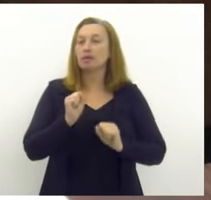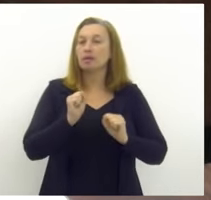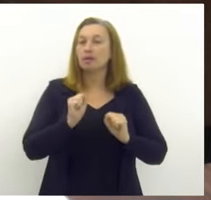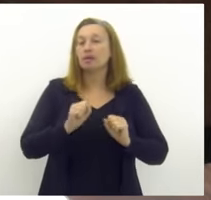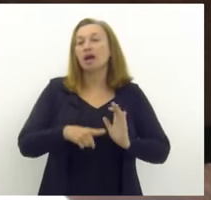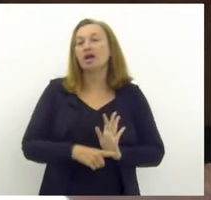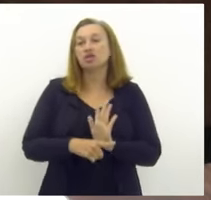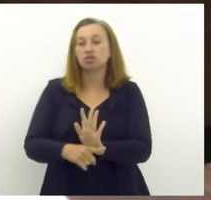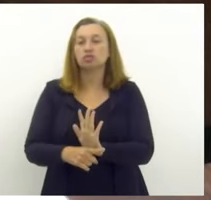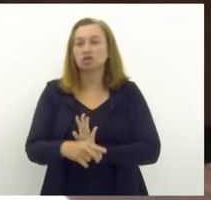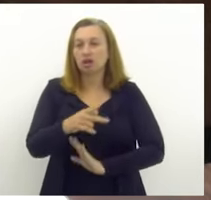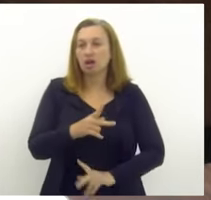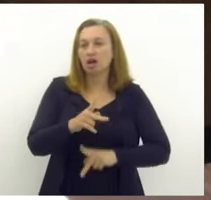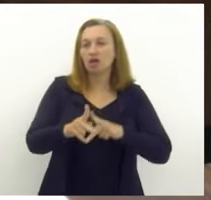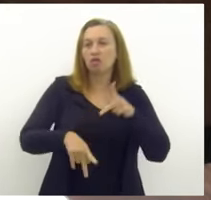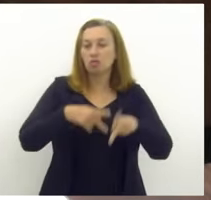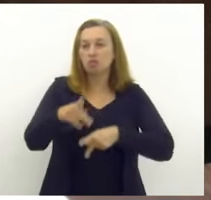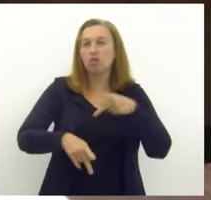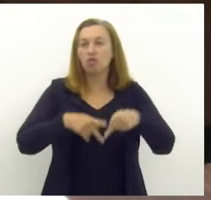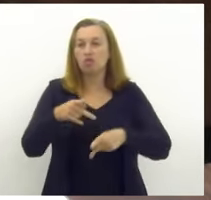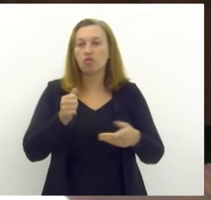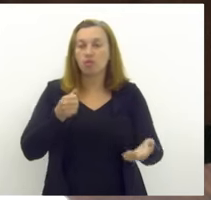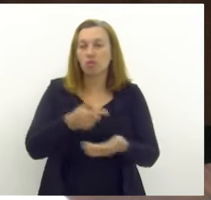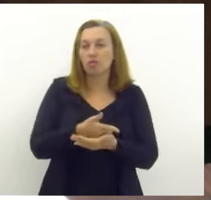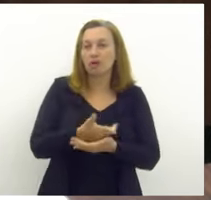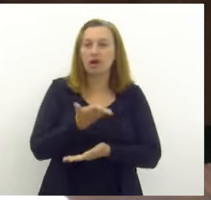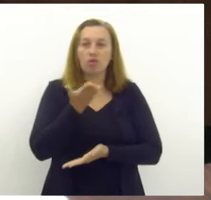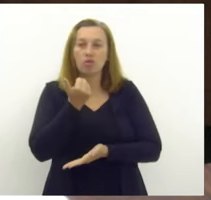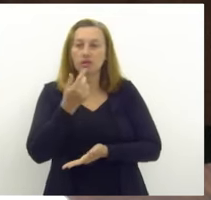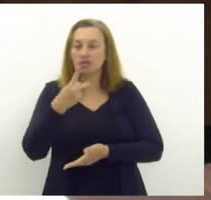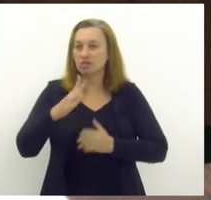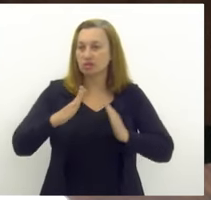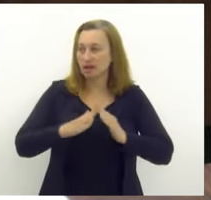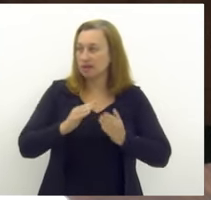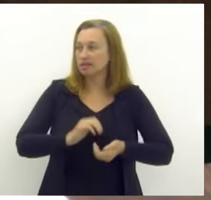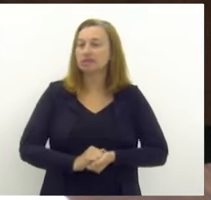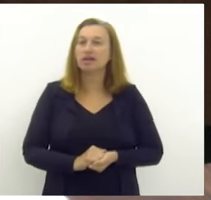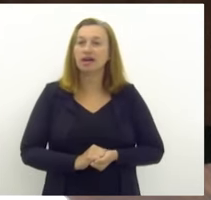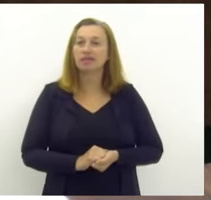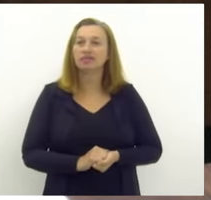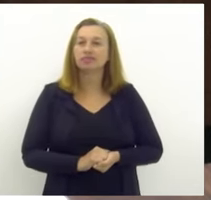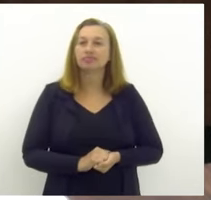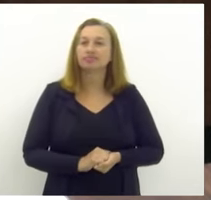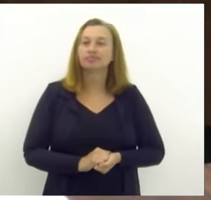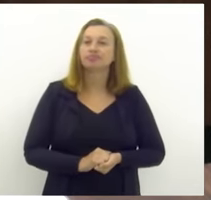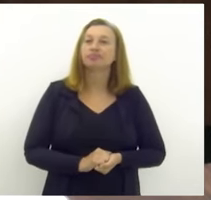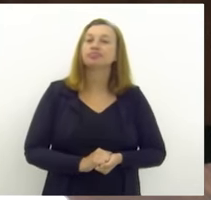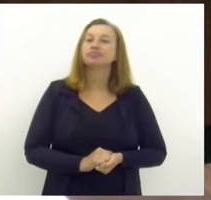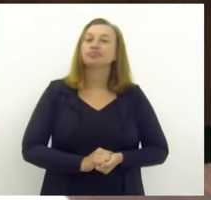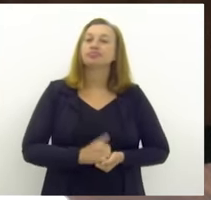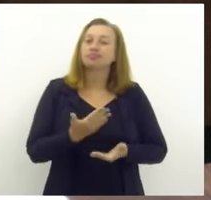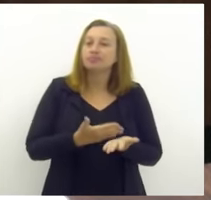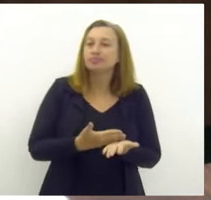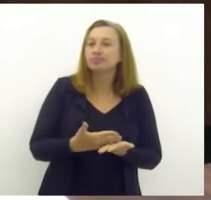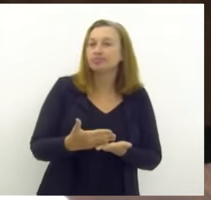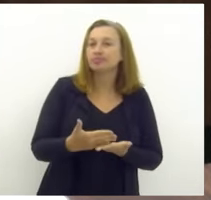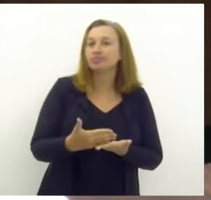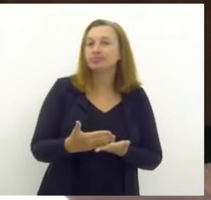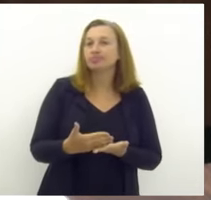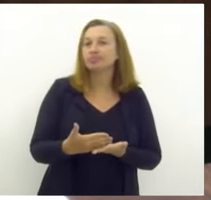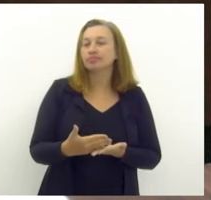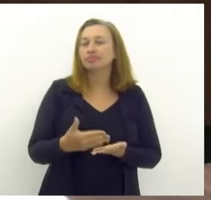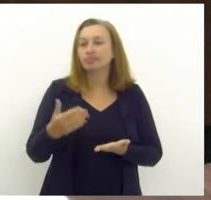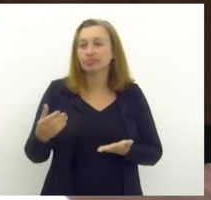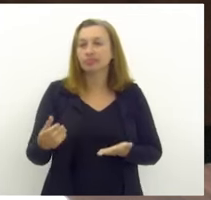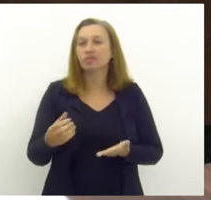ao trabalhador colocar um alimento Digno na sua casa O senhor sabe que nós fomos DS precursores a reabrir o